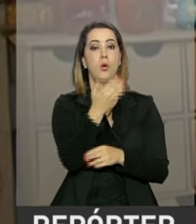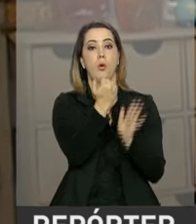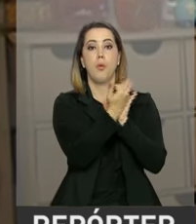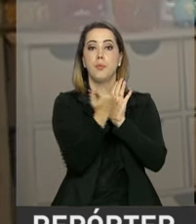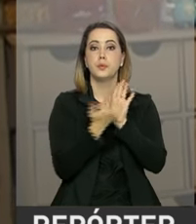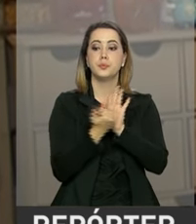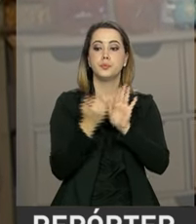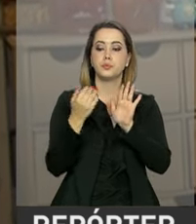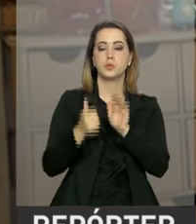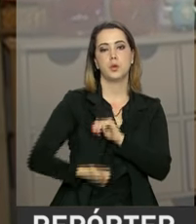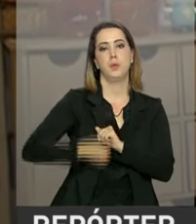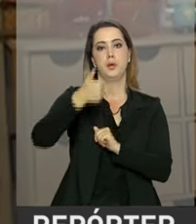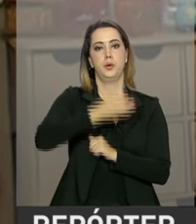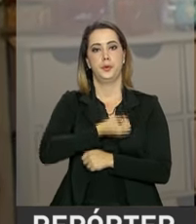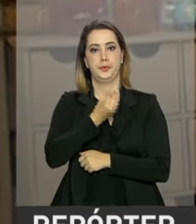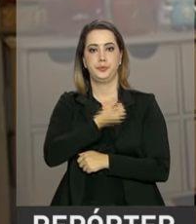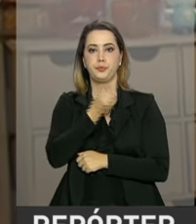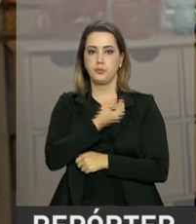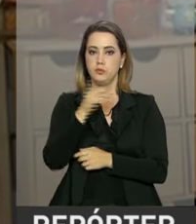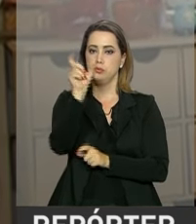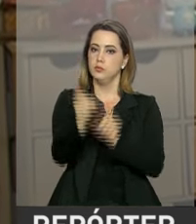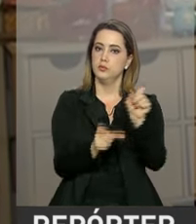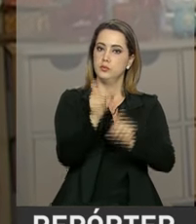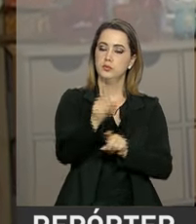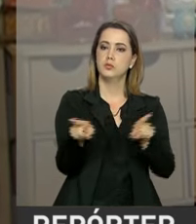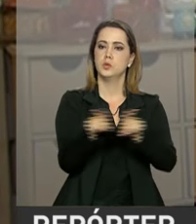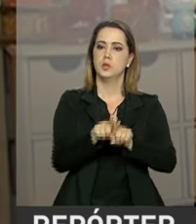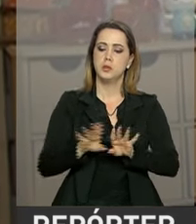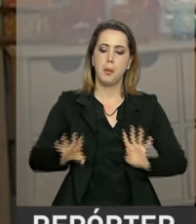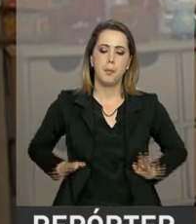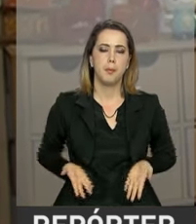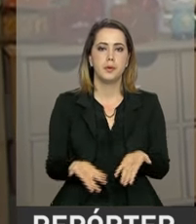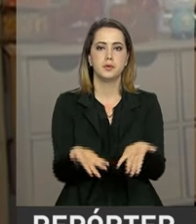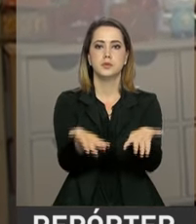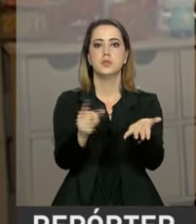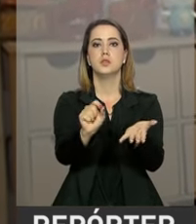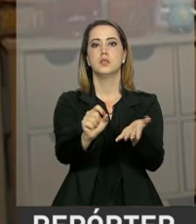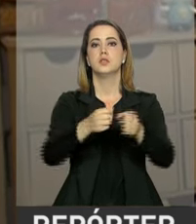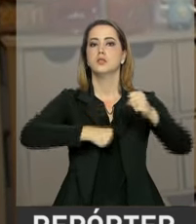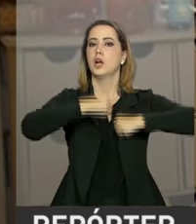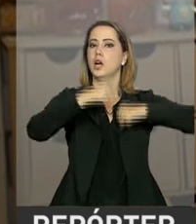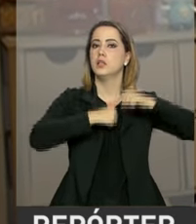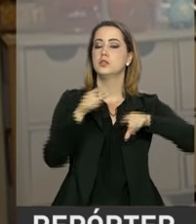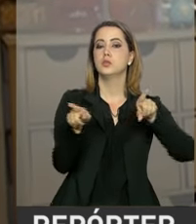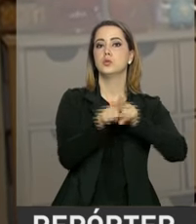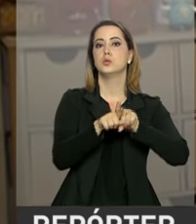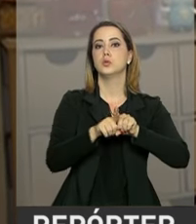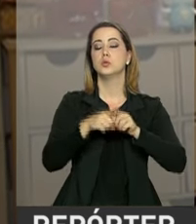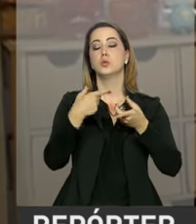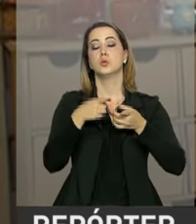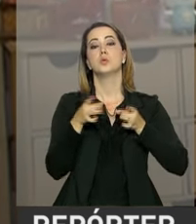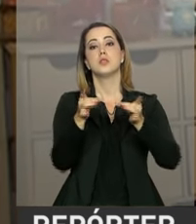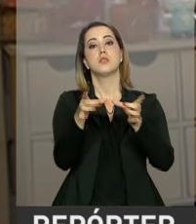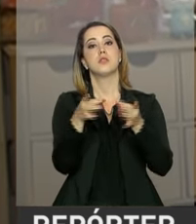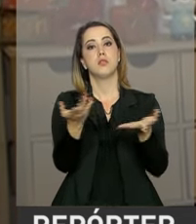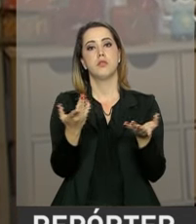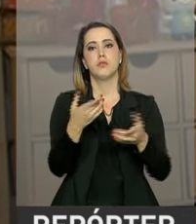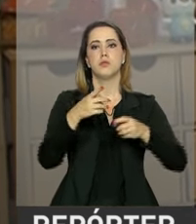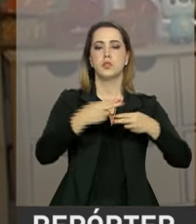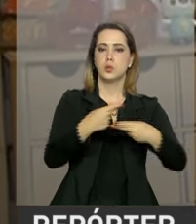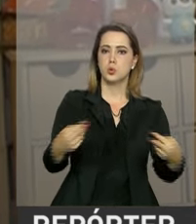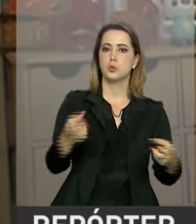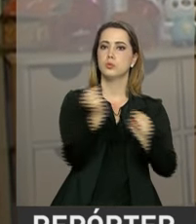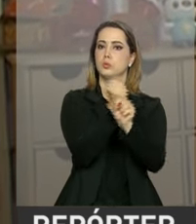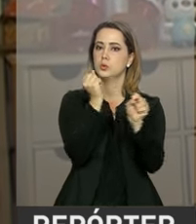precisam expandir ou melhorar as moradias deve incentivar também a indústria e o comércio ligados à construção civil